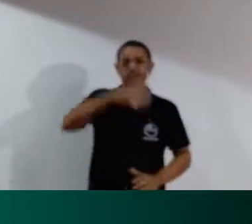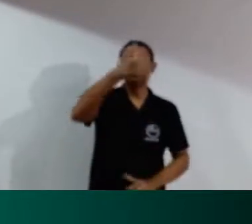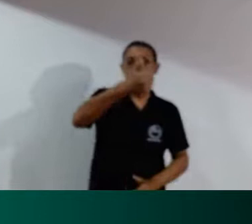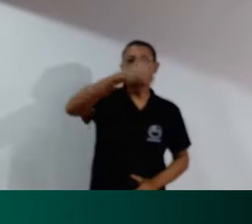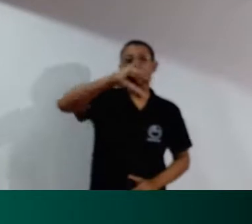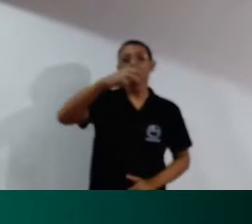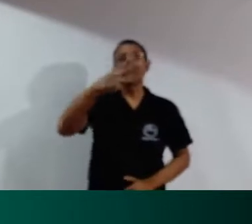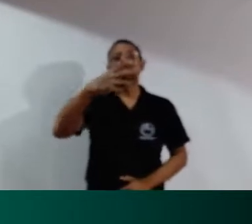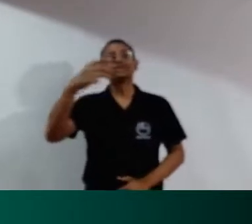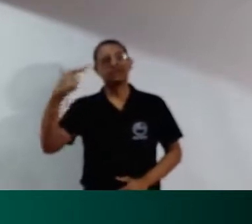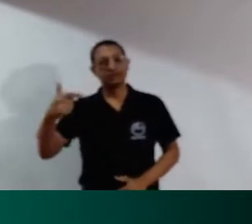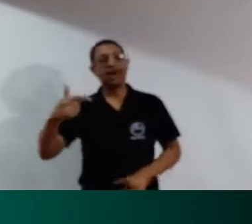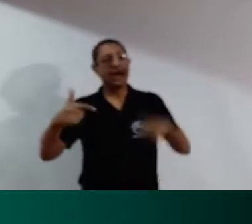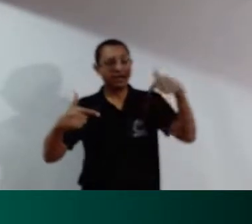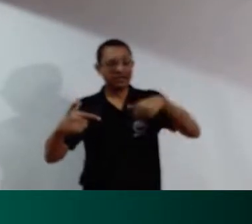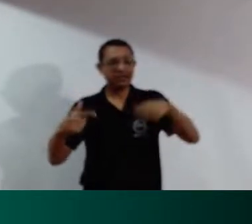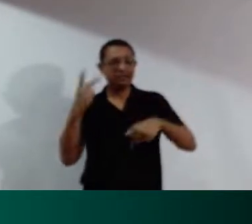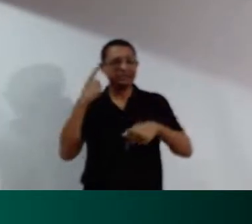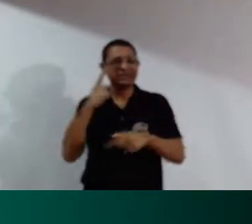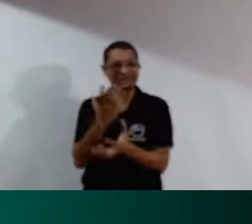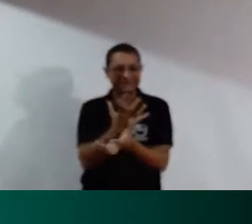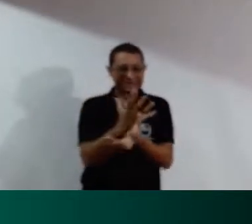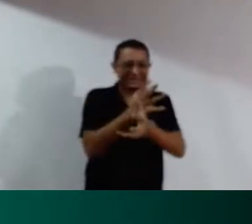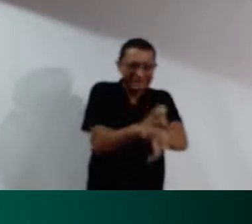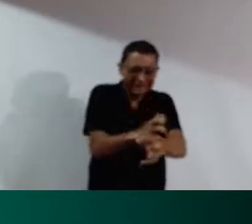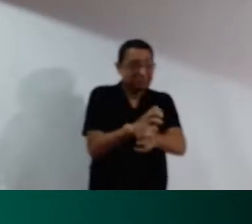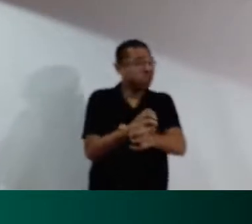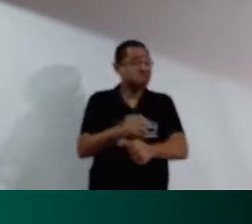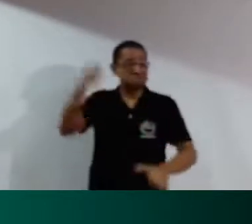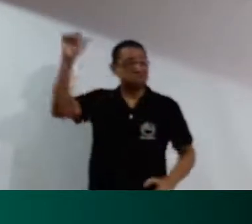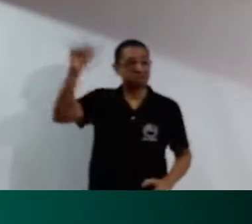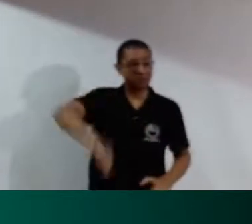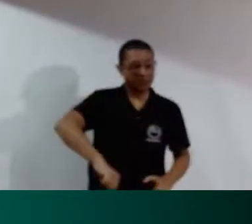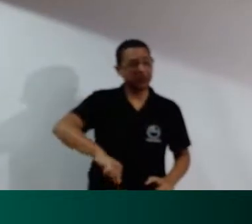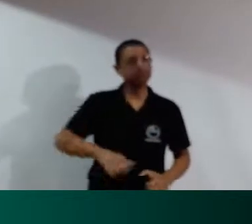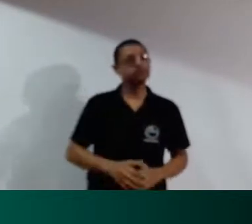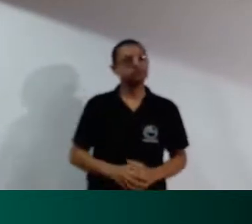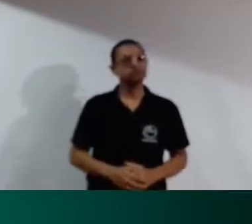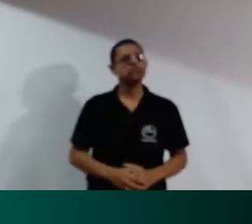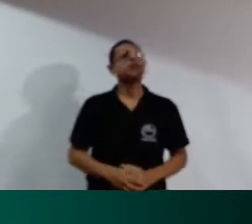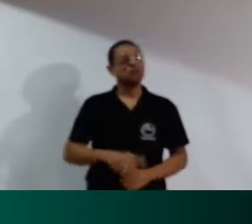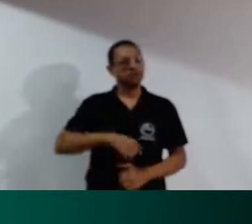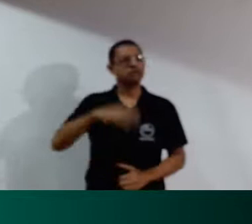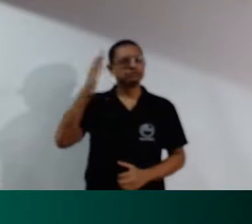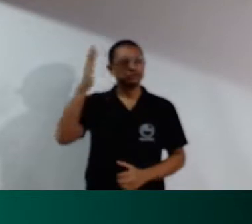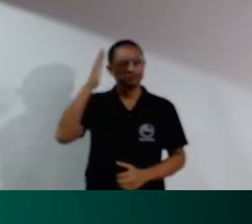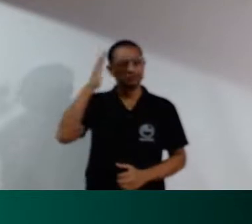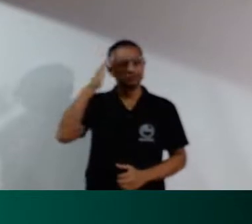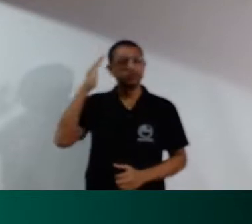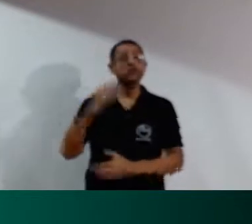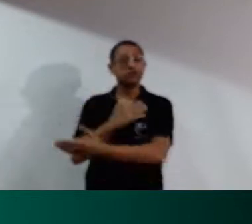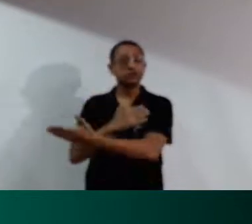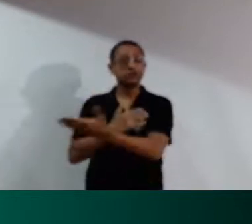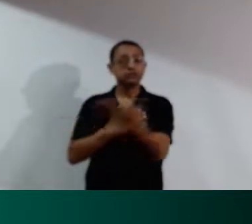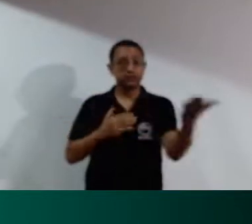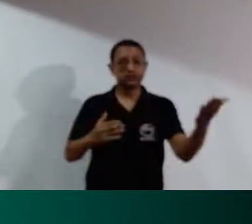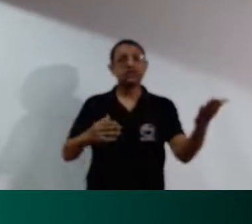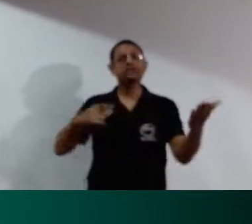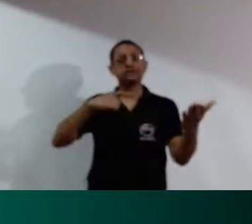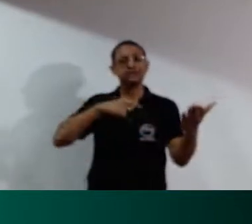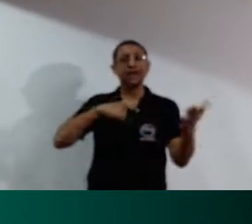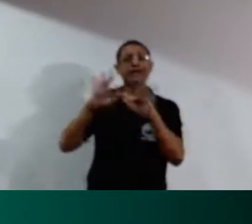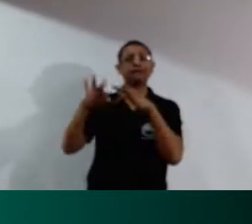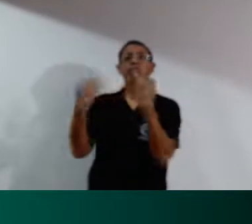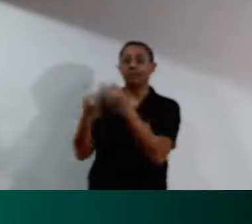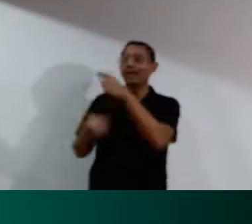então tô falando porque eu sei que a maioria de vocês aqui Tem parentes